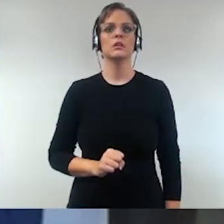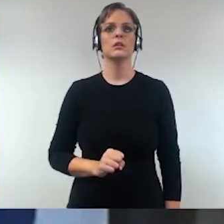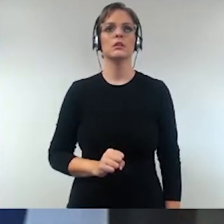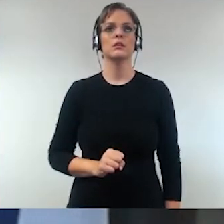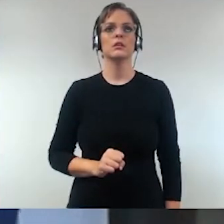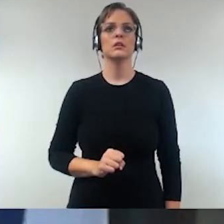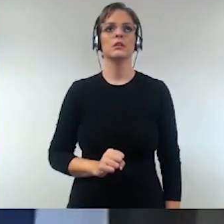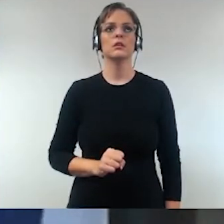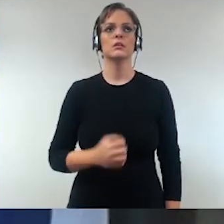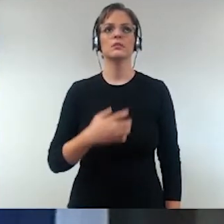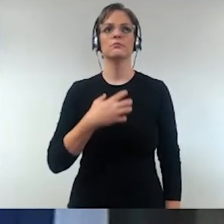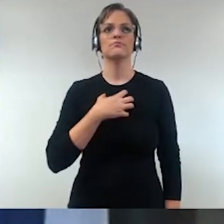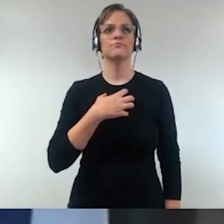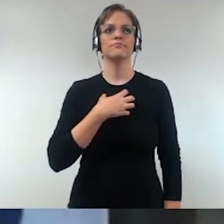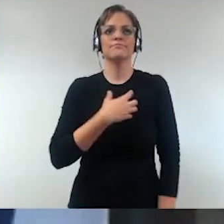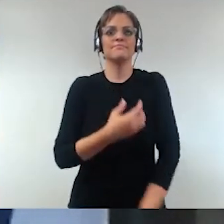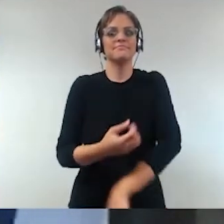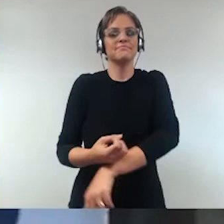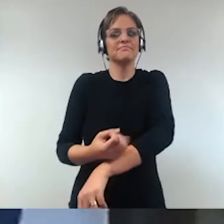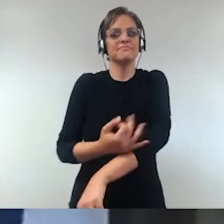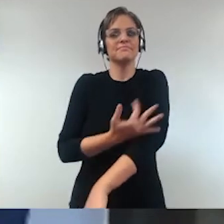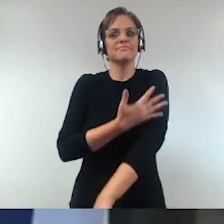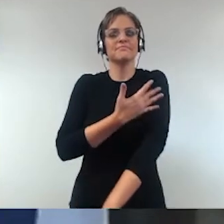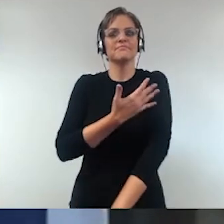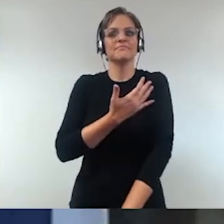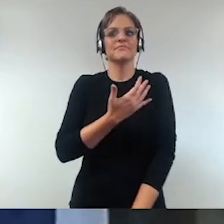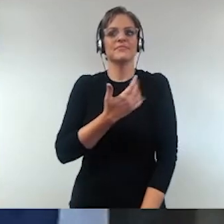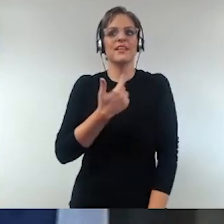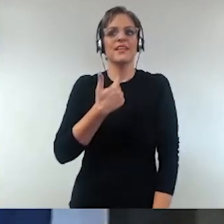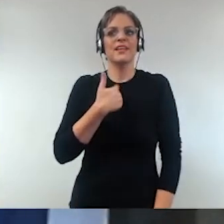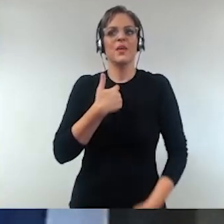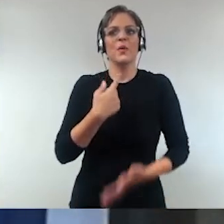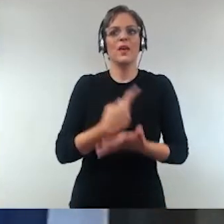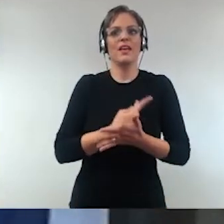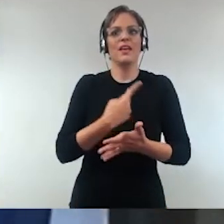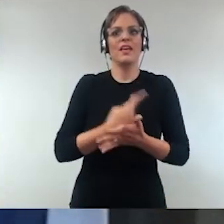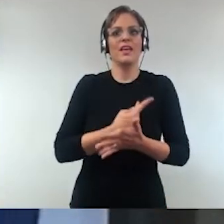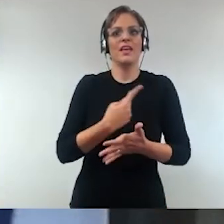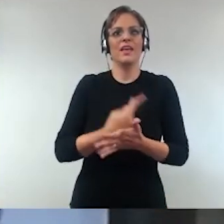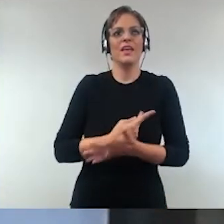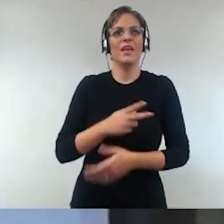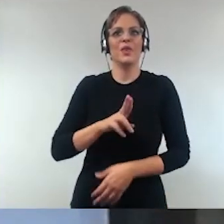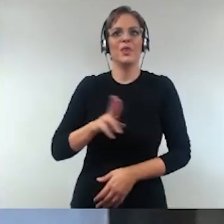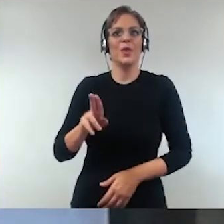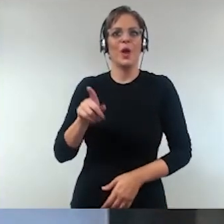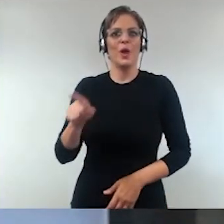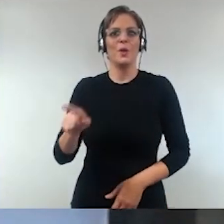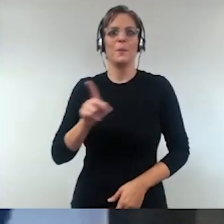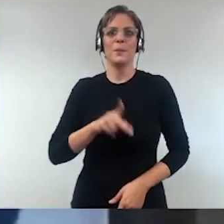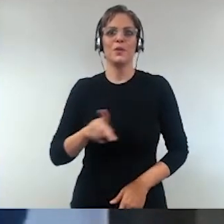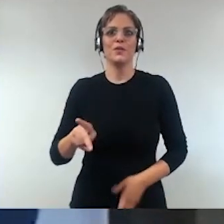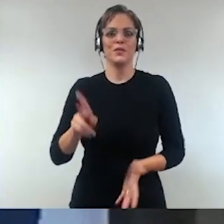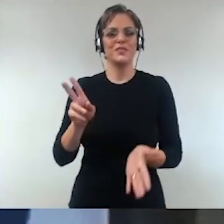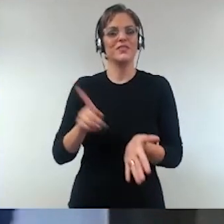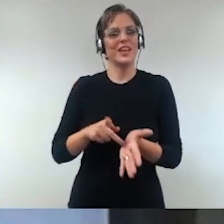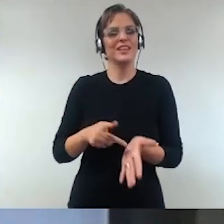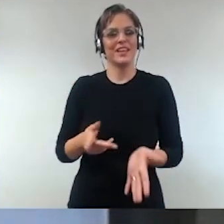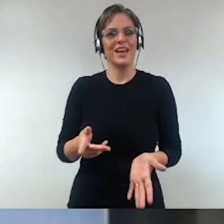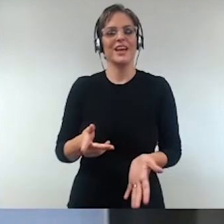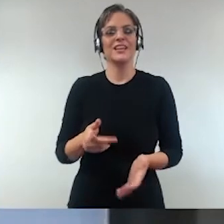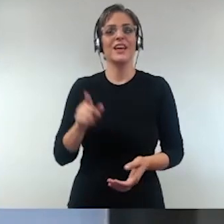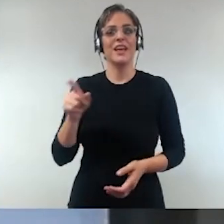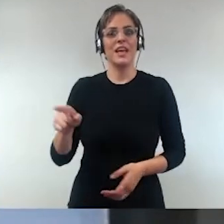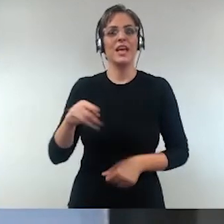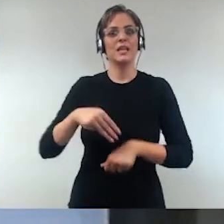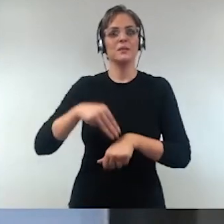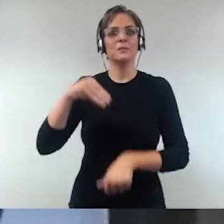Vambier, eu emocionado aqui, errei, me deu o sacrilégio de errar o nome do meu professor, que é mestre em